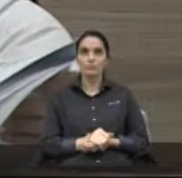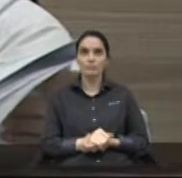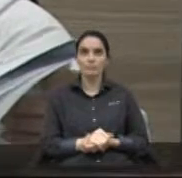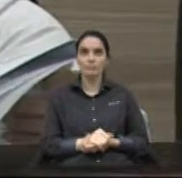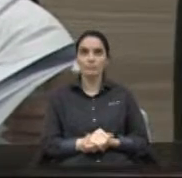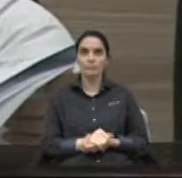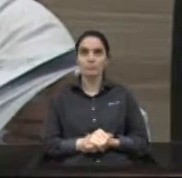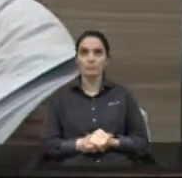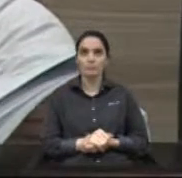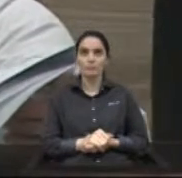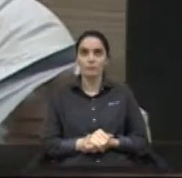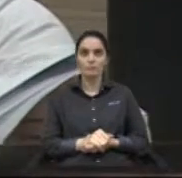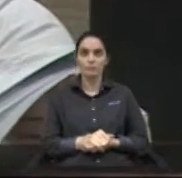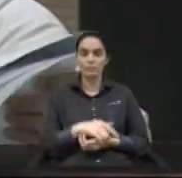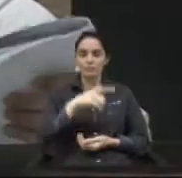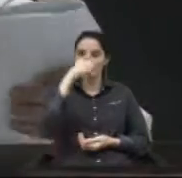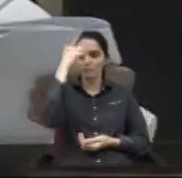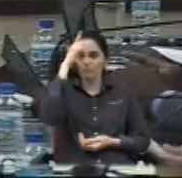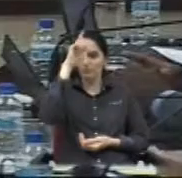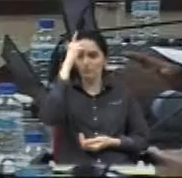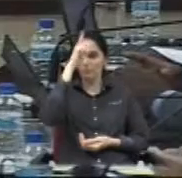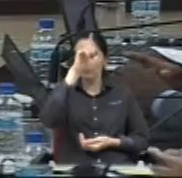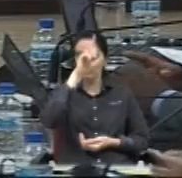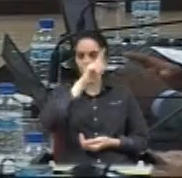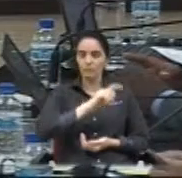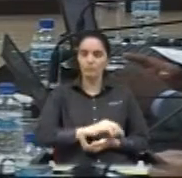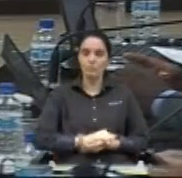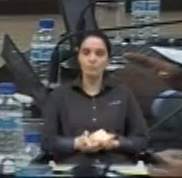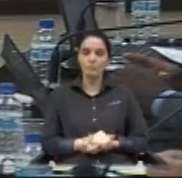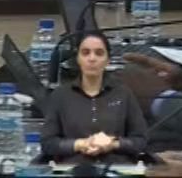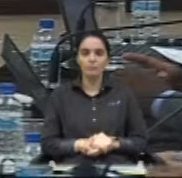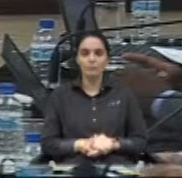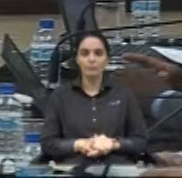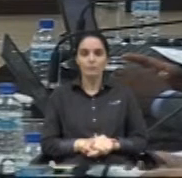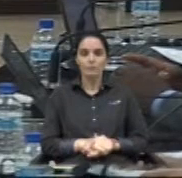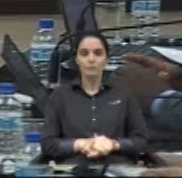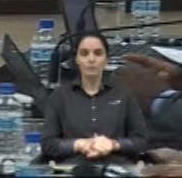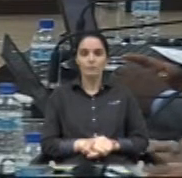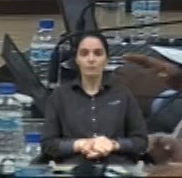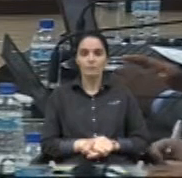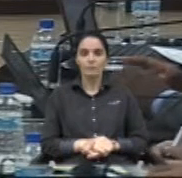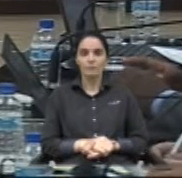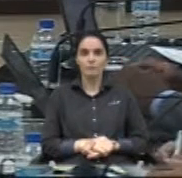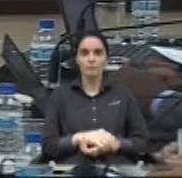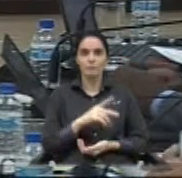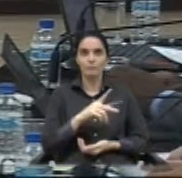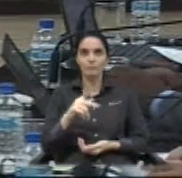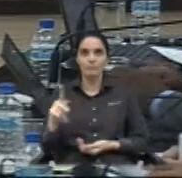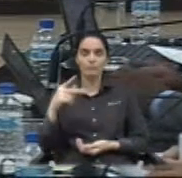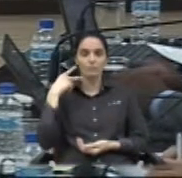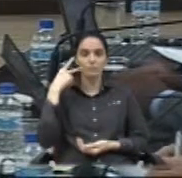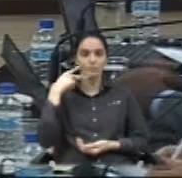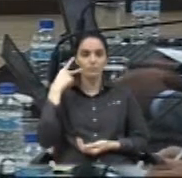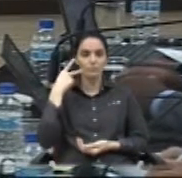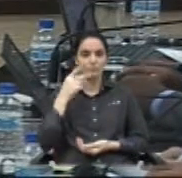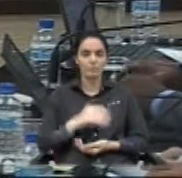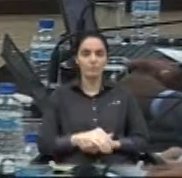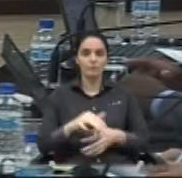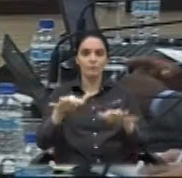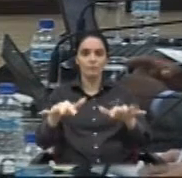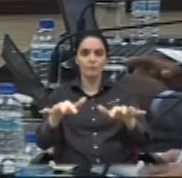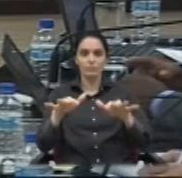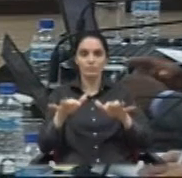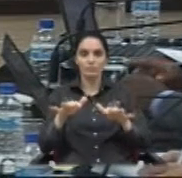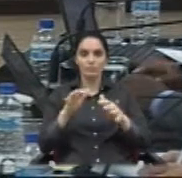Eu, senhor presidente. Com a palavra, o nobre vereador Lemão da Jeová Rafá. Senhor presidente, vereadores e vereadoras, público